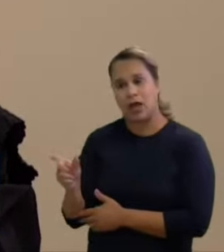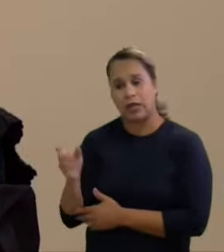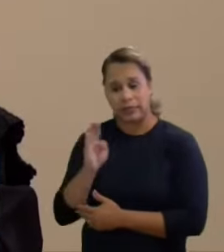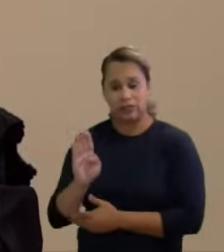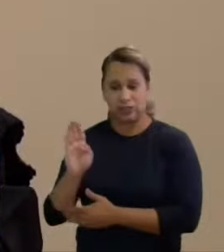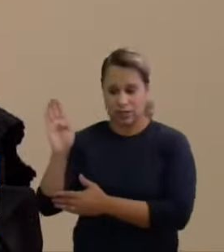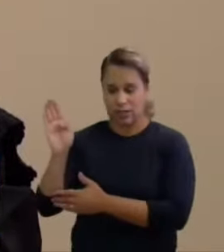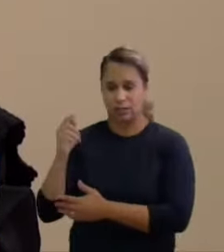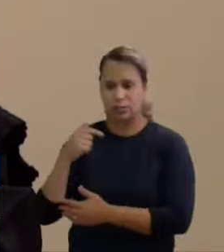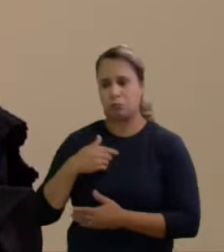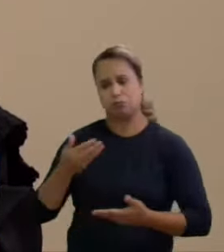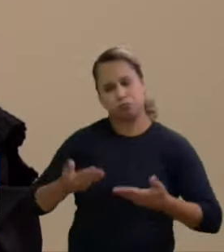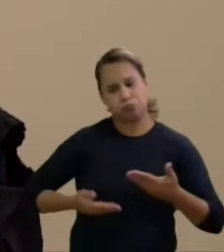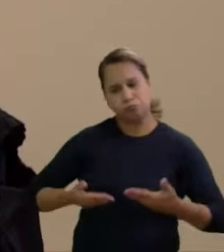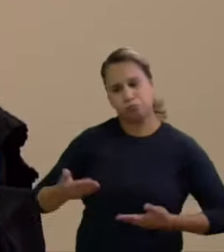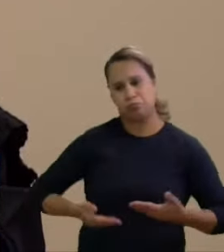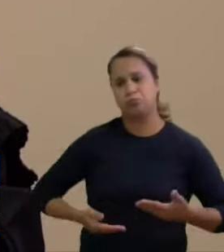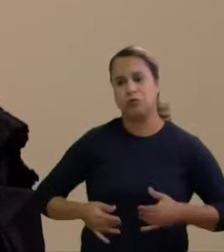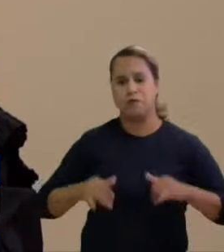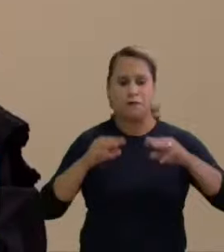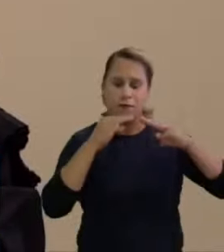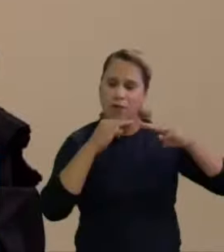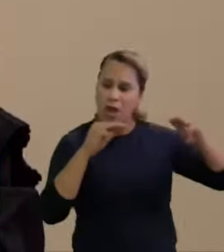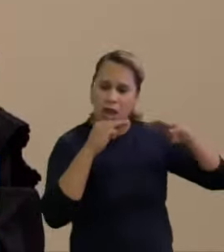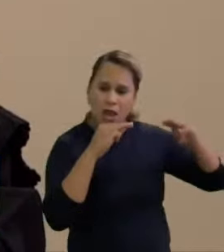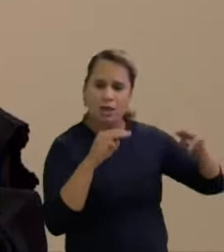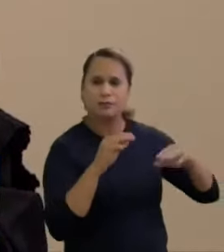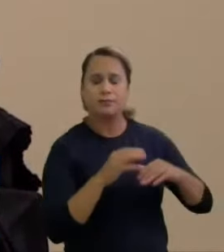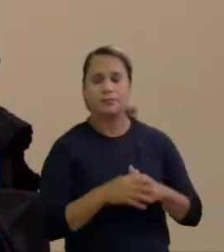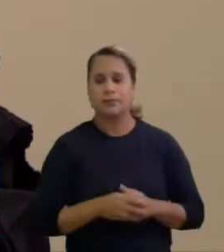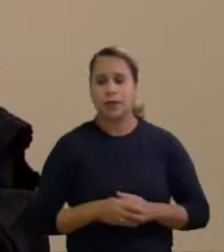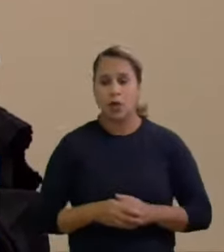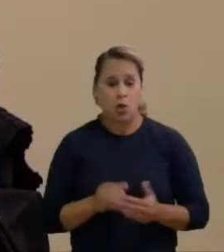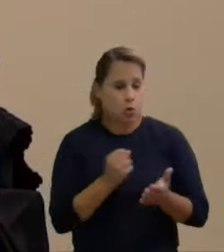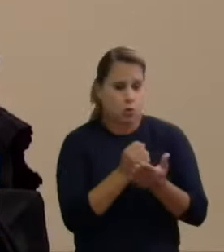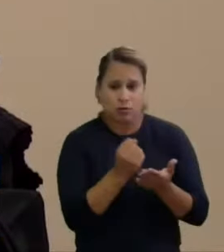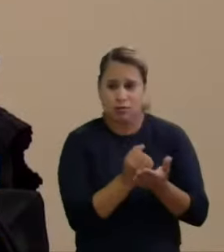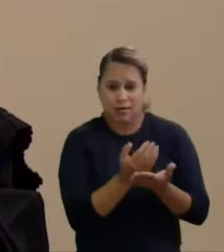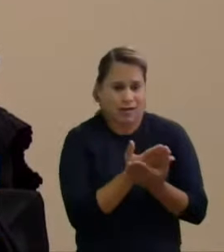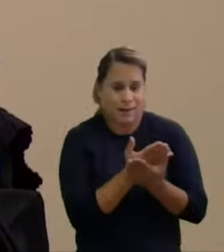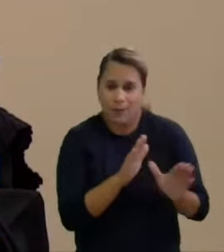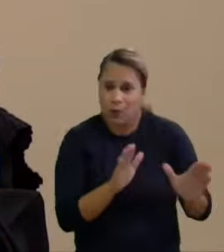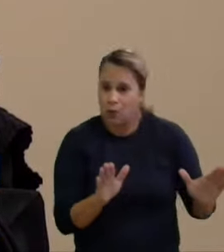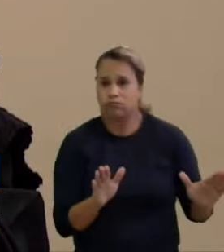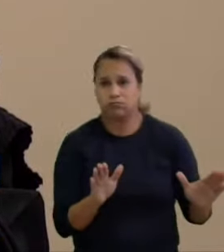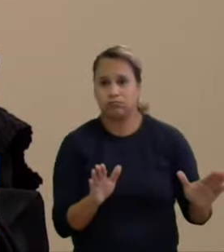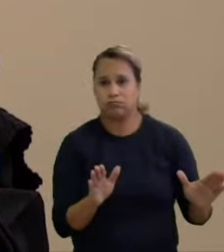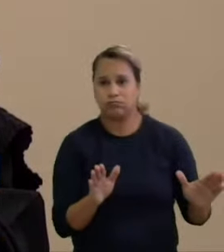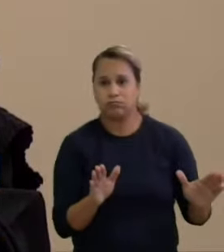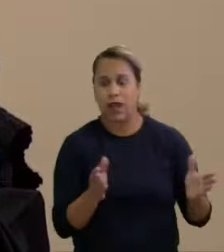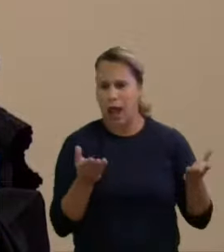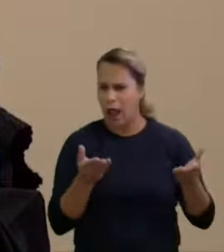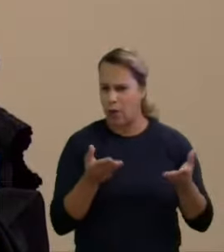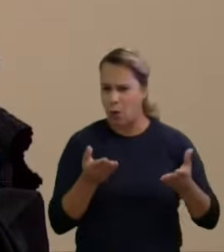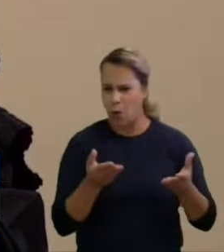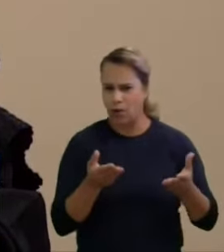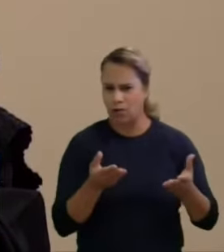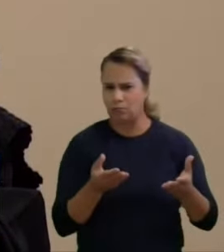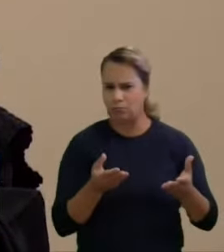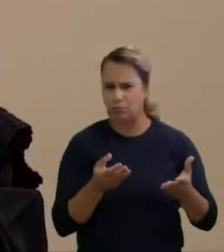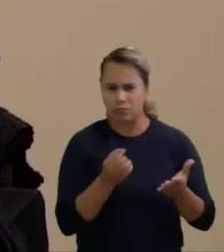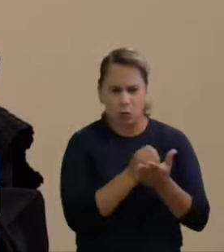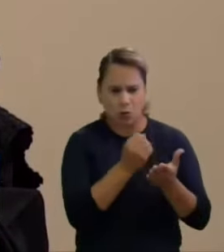não apareceu o candid dato do podemos Esse contrato morreu e está sendo trazido agora pelo PT e pela pelo